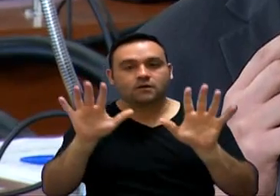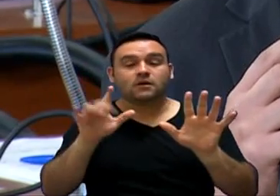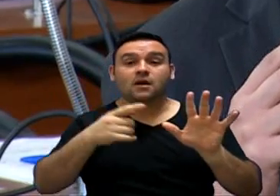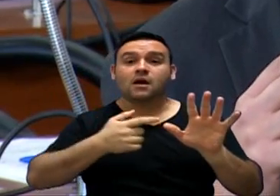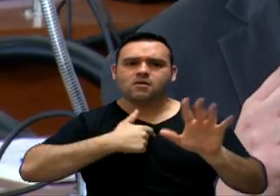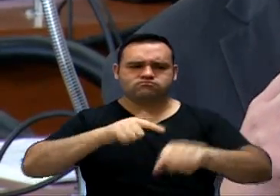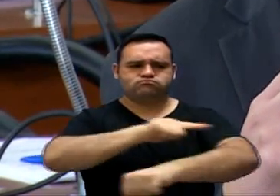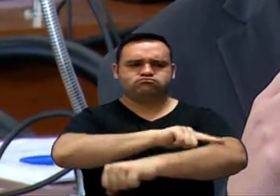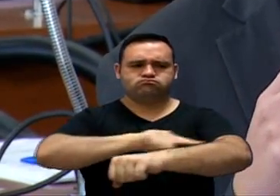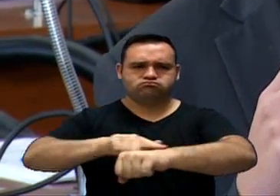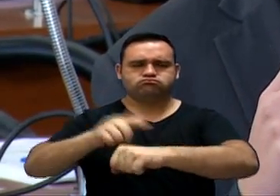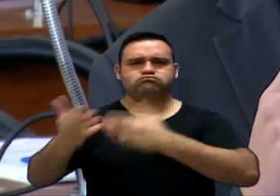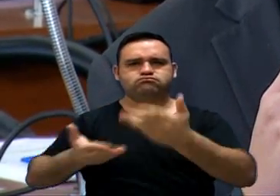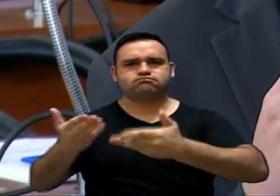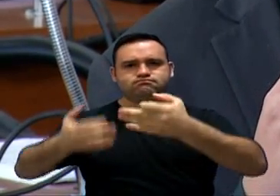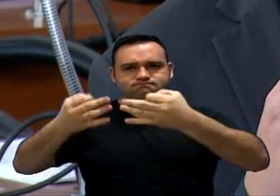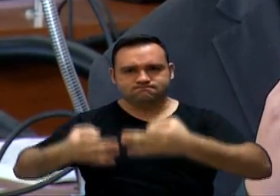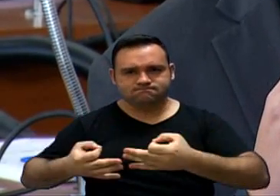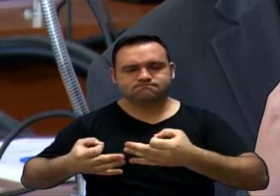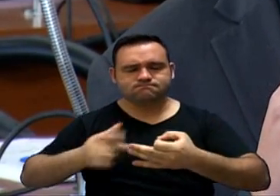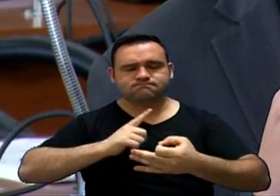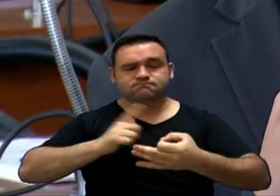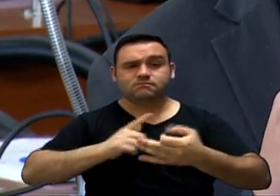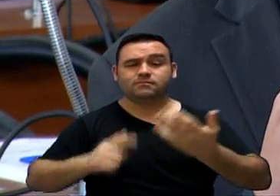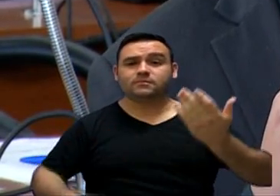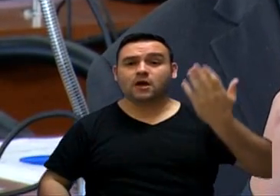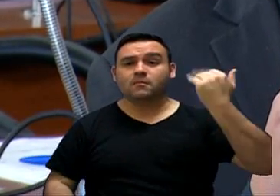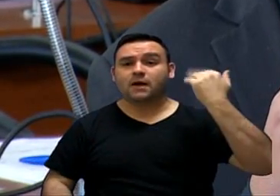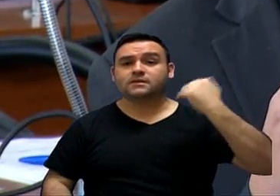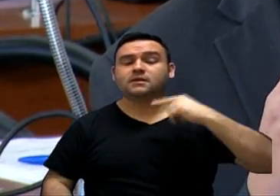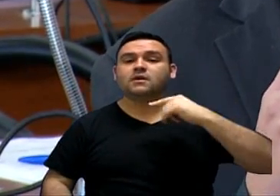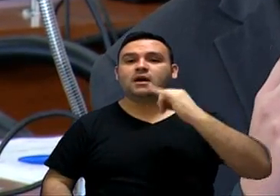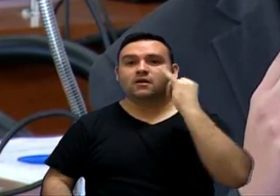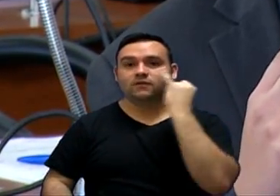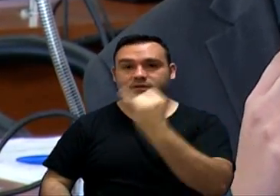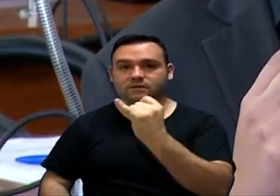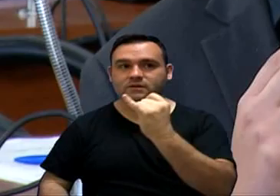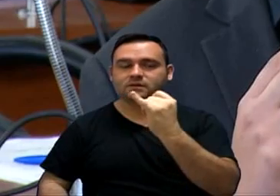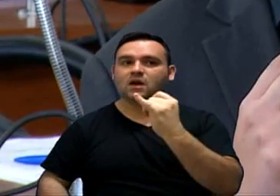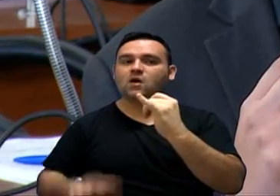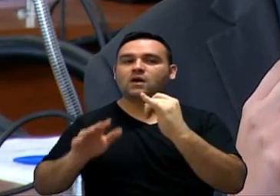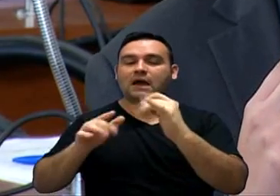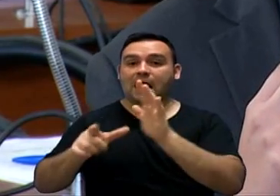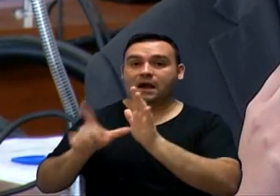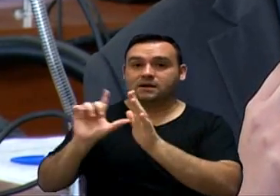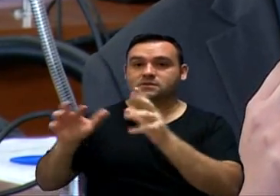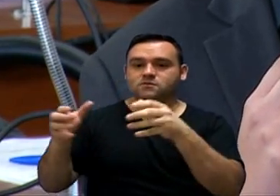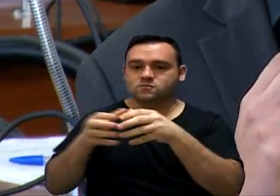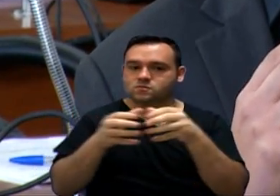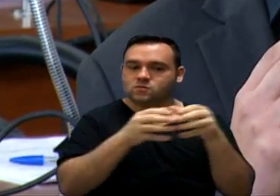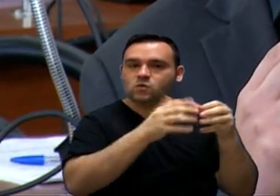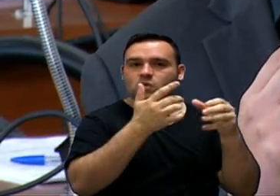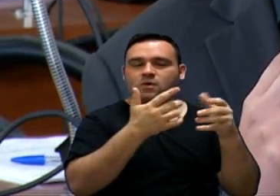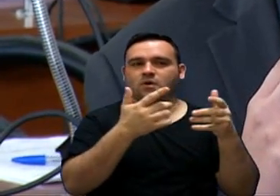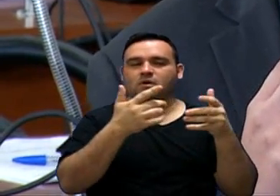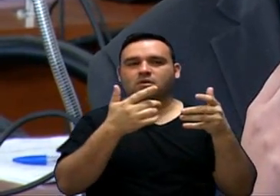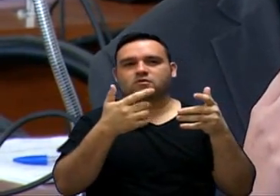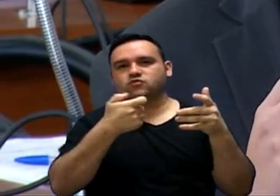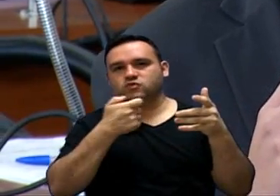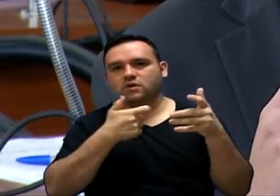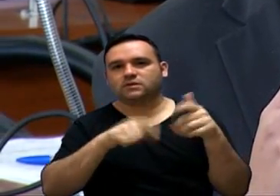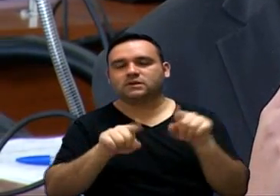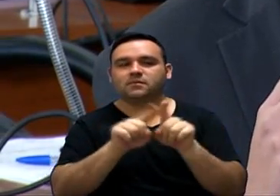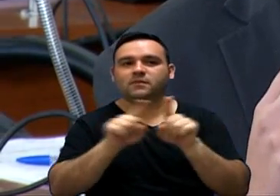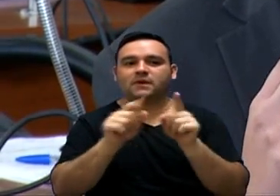total educação com ela, fiz uma notificação, como fiz em todos os outros órgãos hoje, no